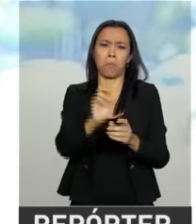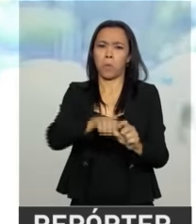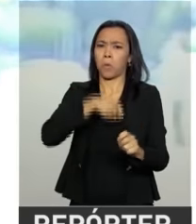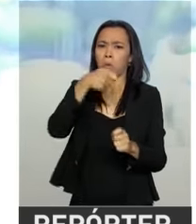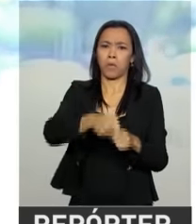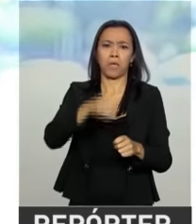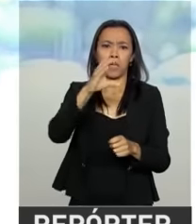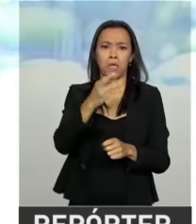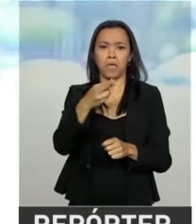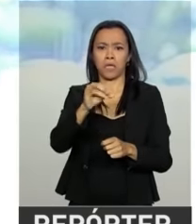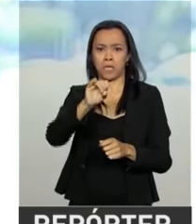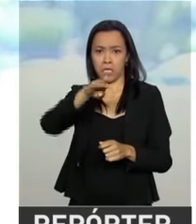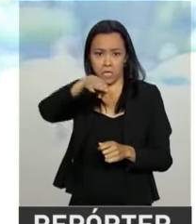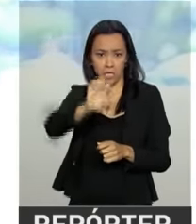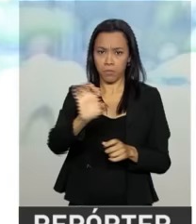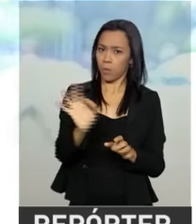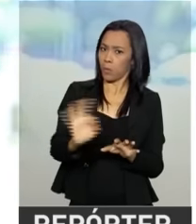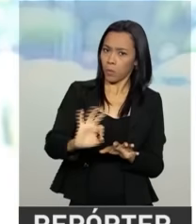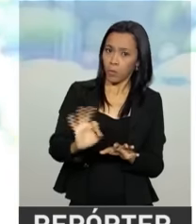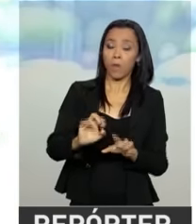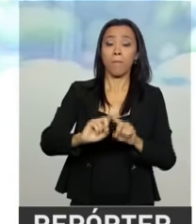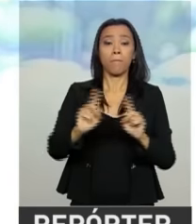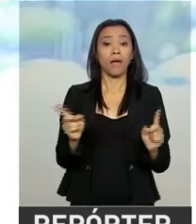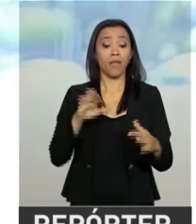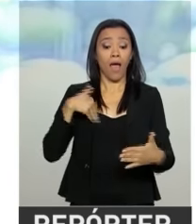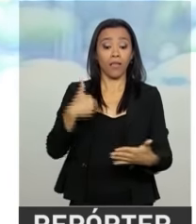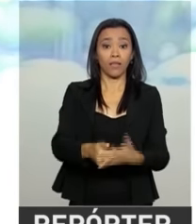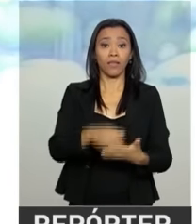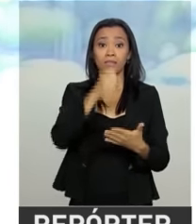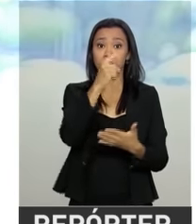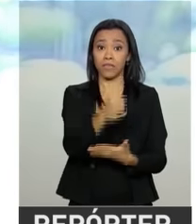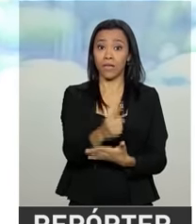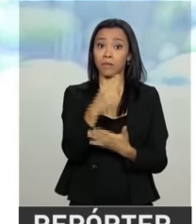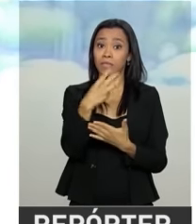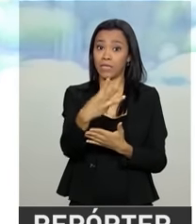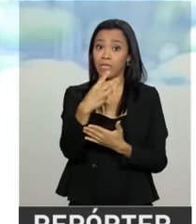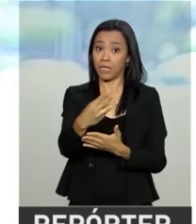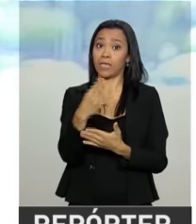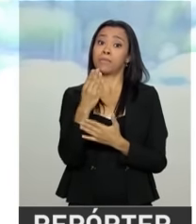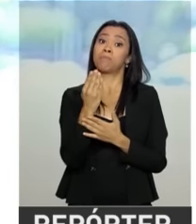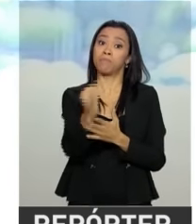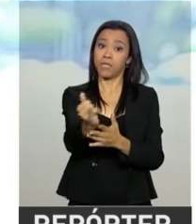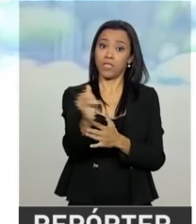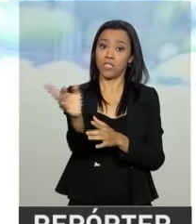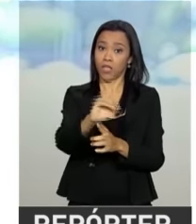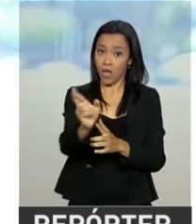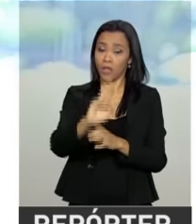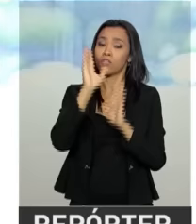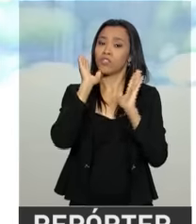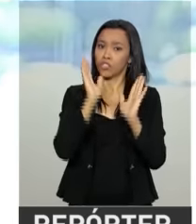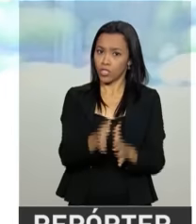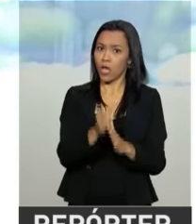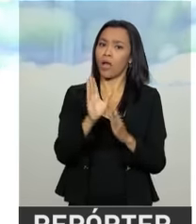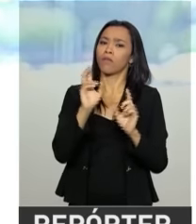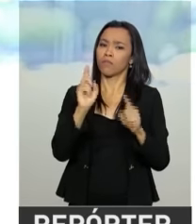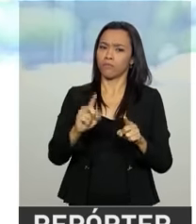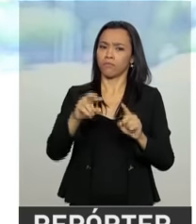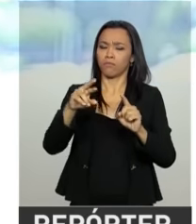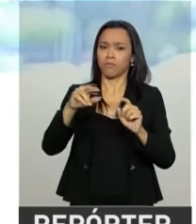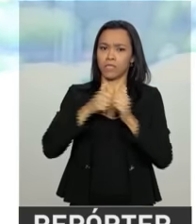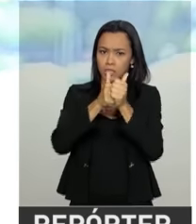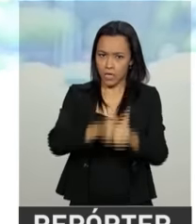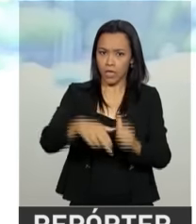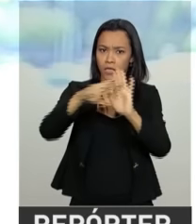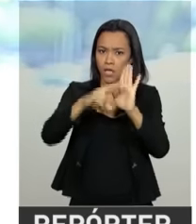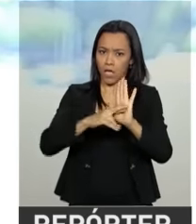penalmente por infrações. Até agora, 133 bilhões de reais já foram regularizados, o